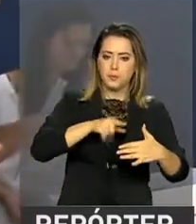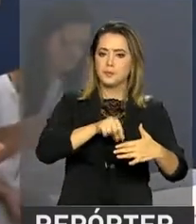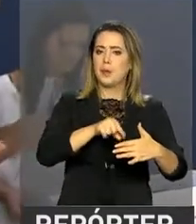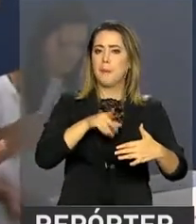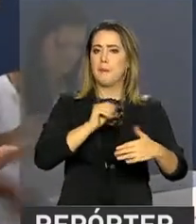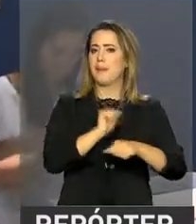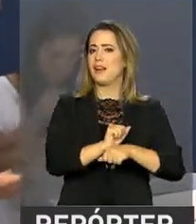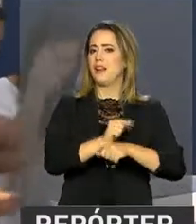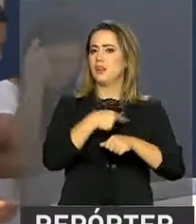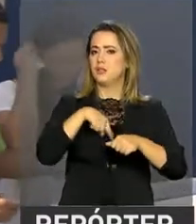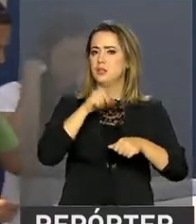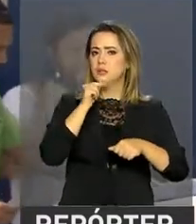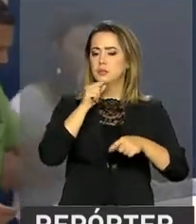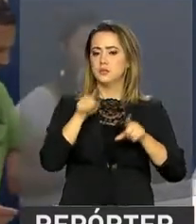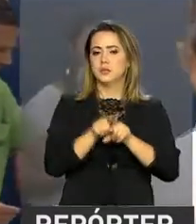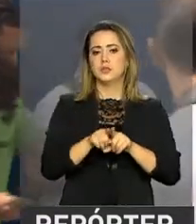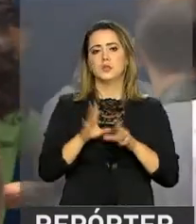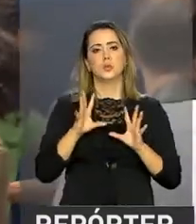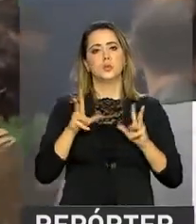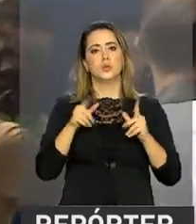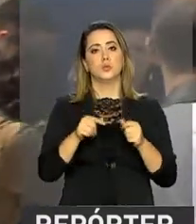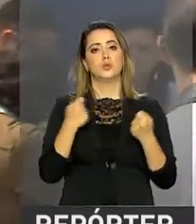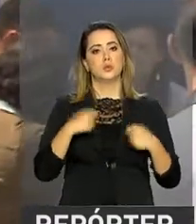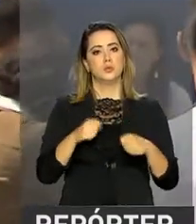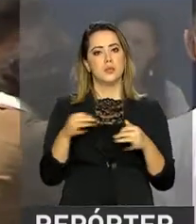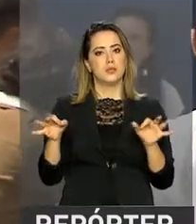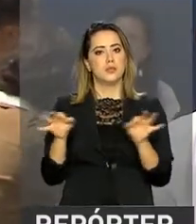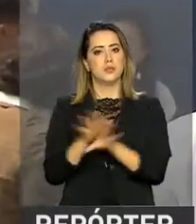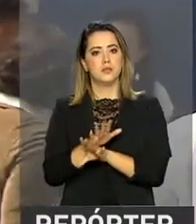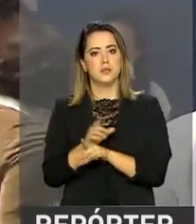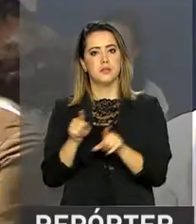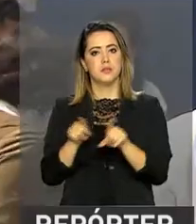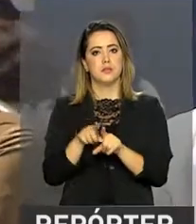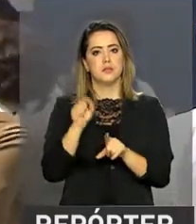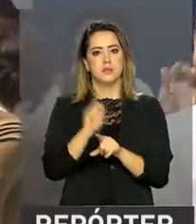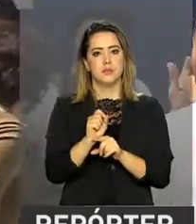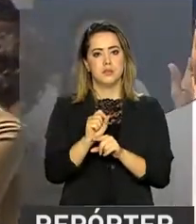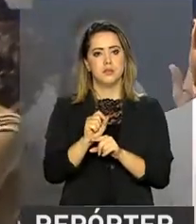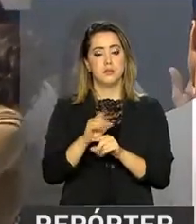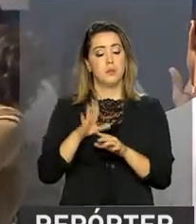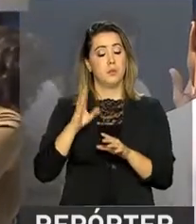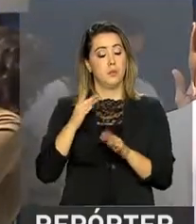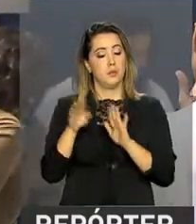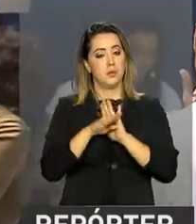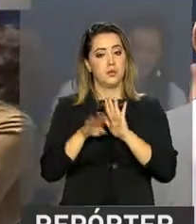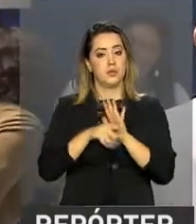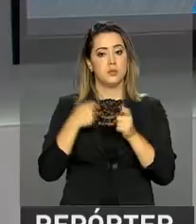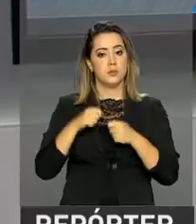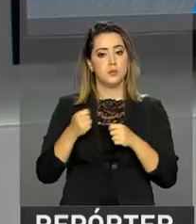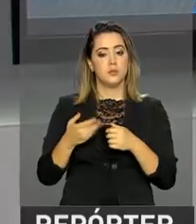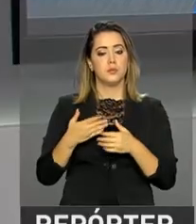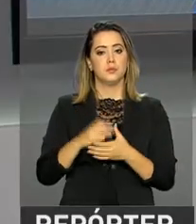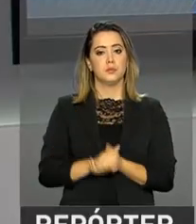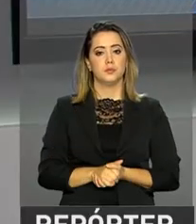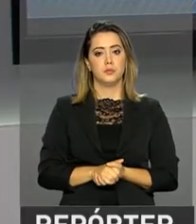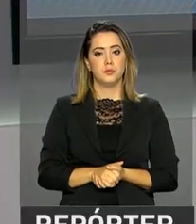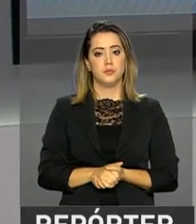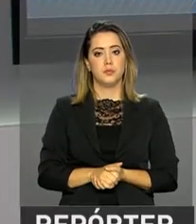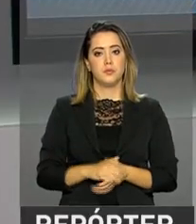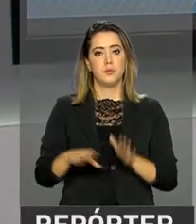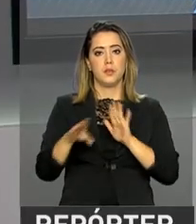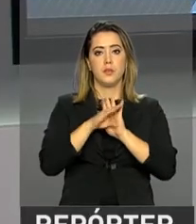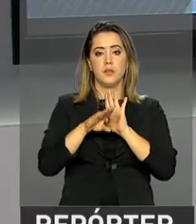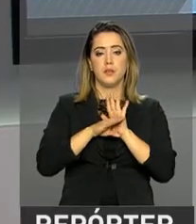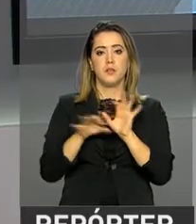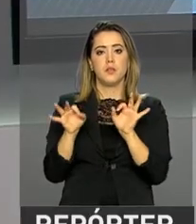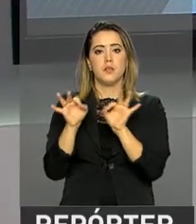aquele mato, pneu, tudo isso tem que ter continuidade. Porque senão o projeto não funciona. O